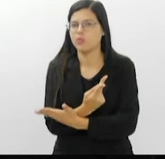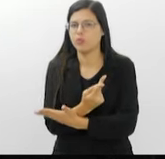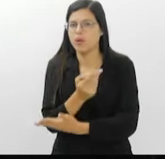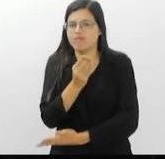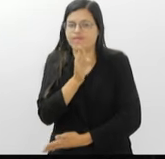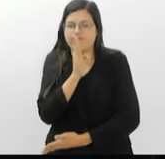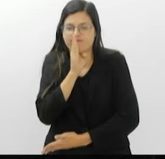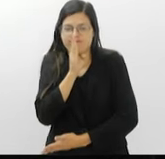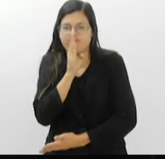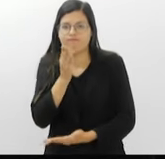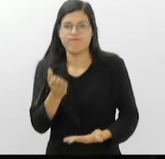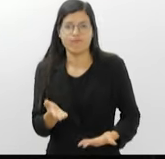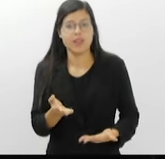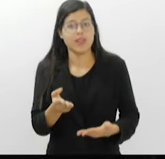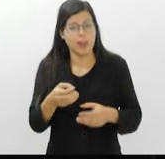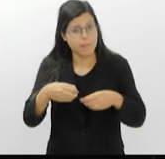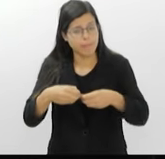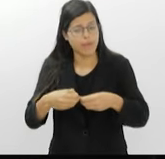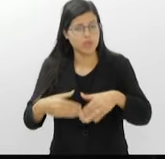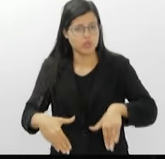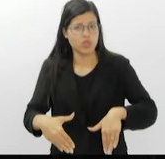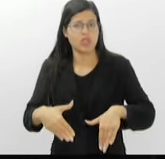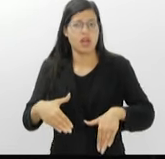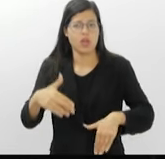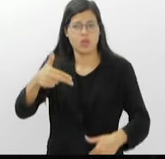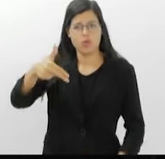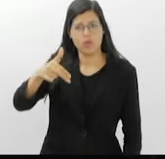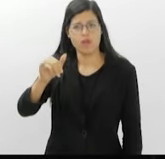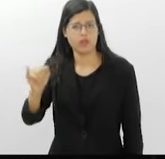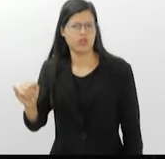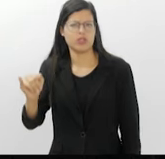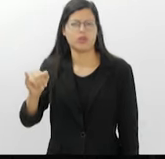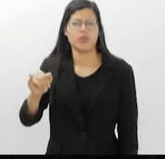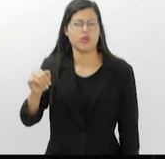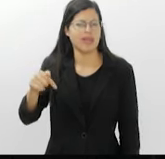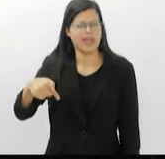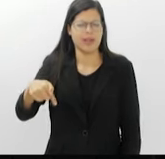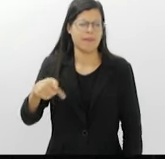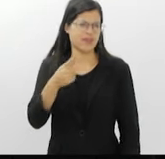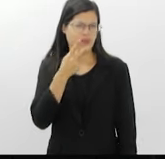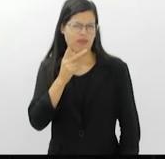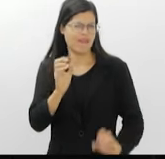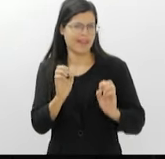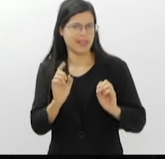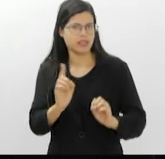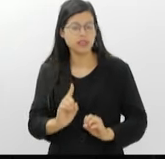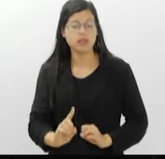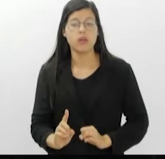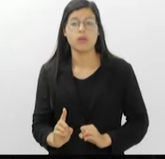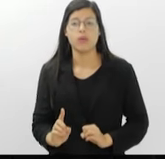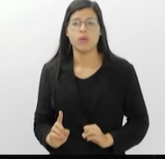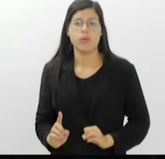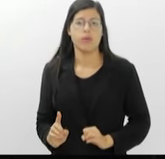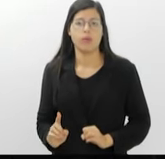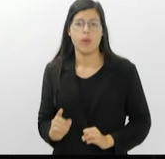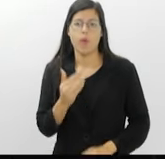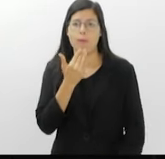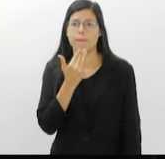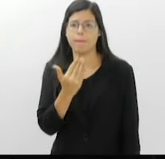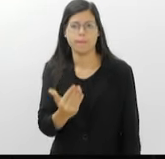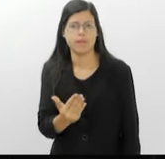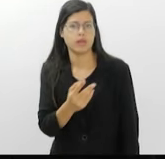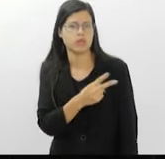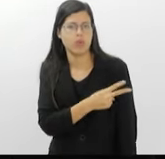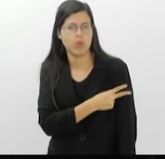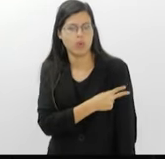está prejudicando muito a região de Nova Iguaçu. Queimados, vou nem falar. Então, assim, gente, eu peço muito ao